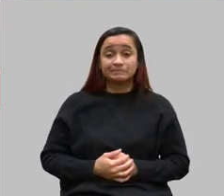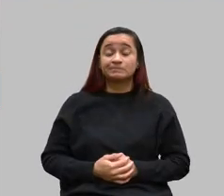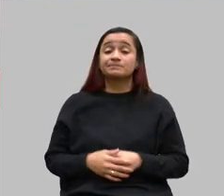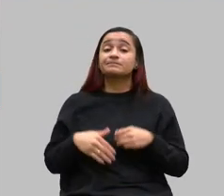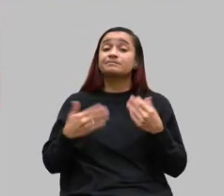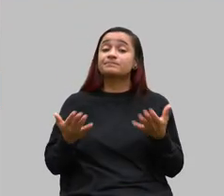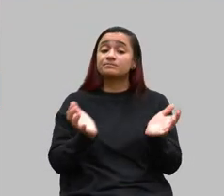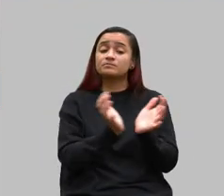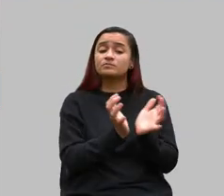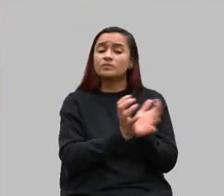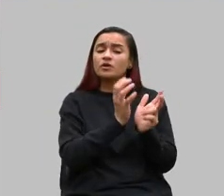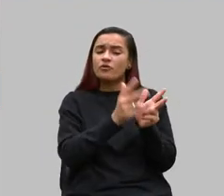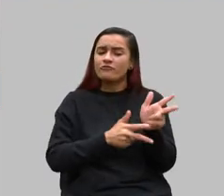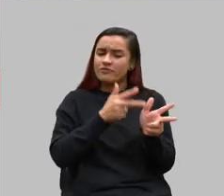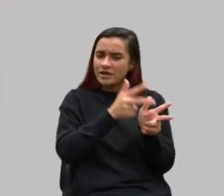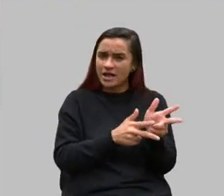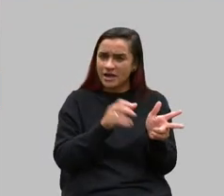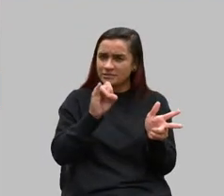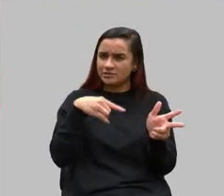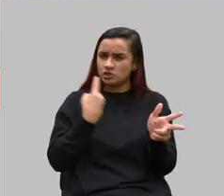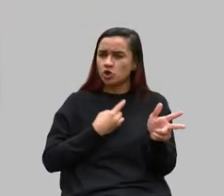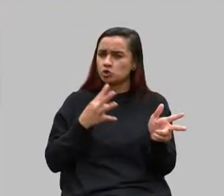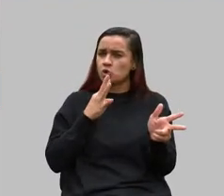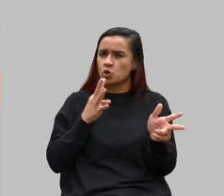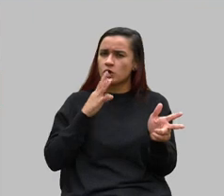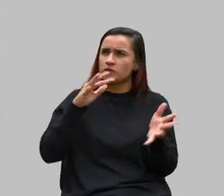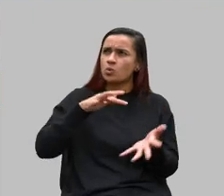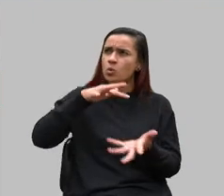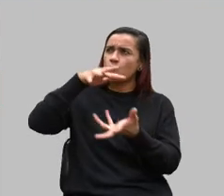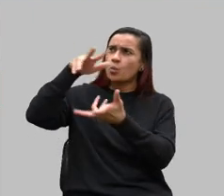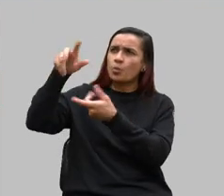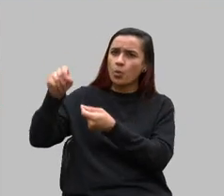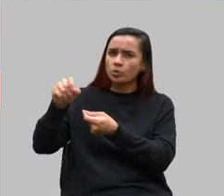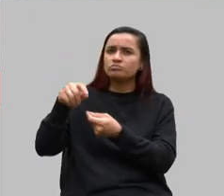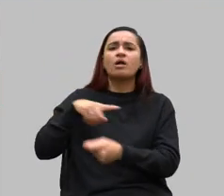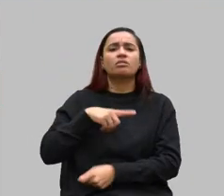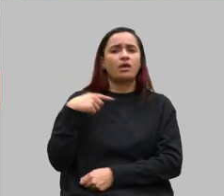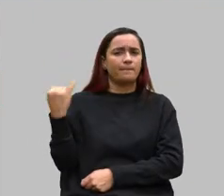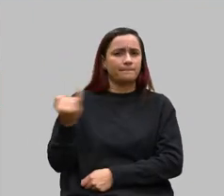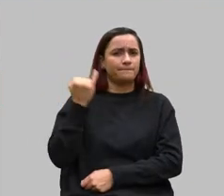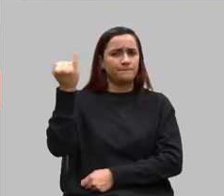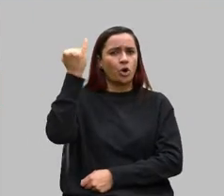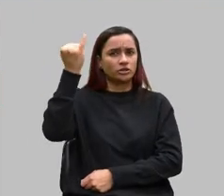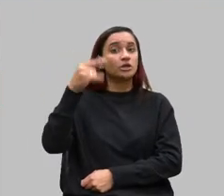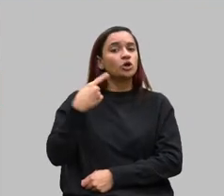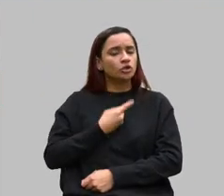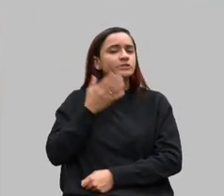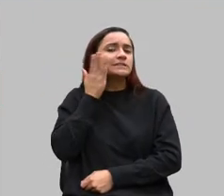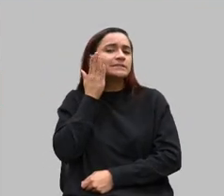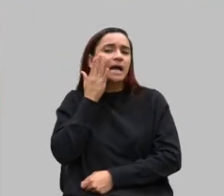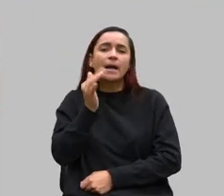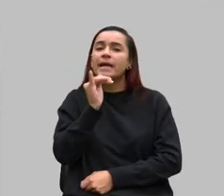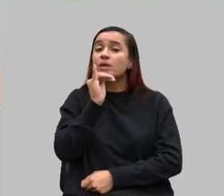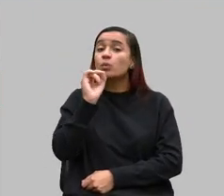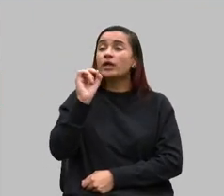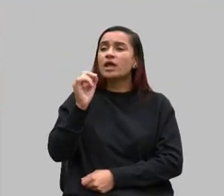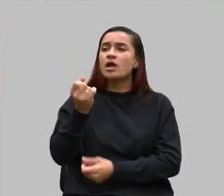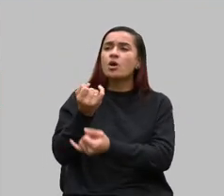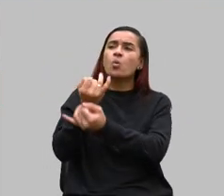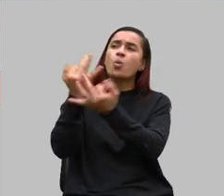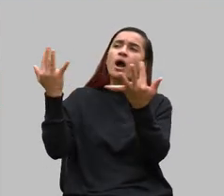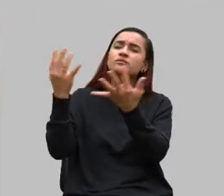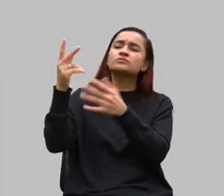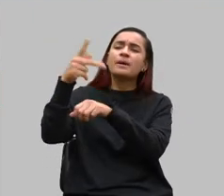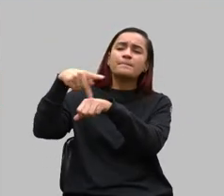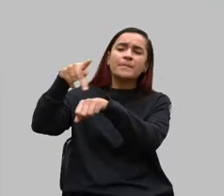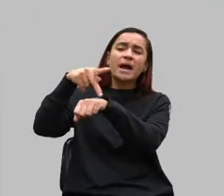os que conhecem é de uma importância Vital nós temos exemplos aí de grandes países que tem extensão territorial semelhante a